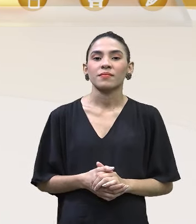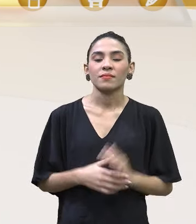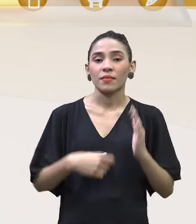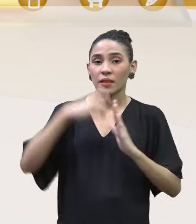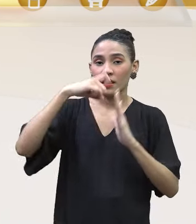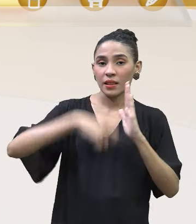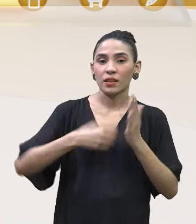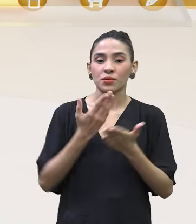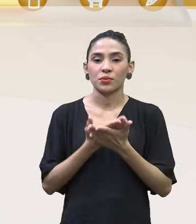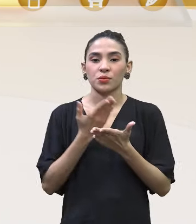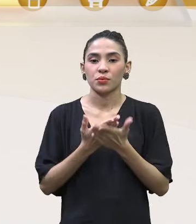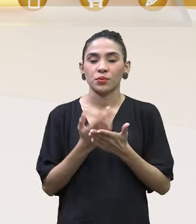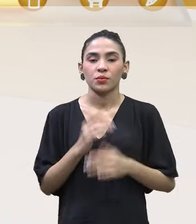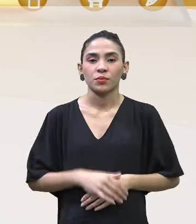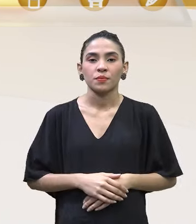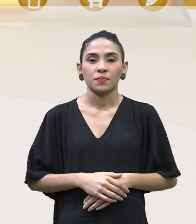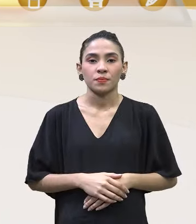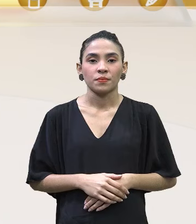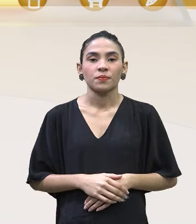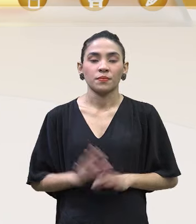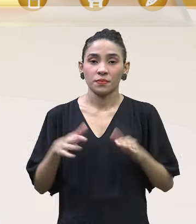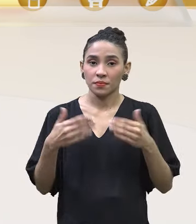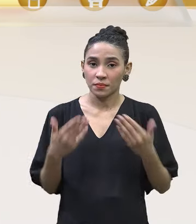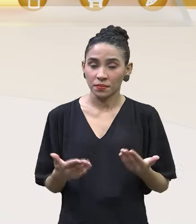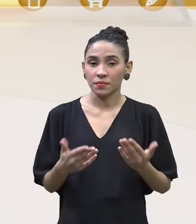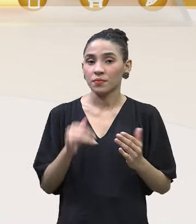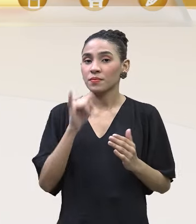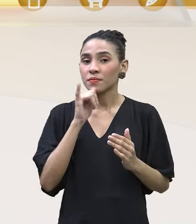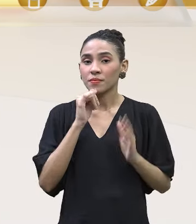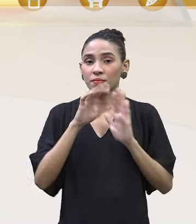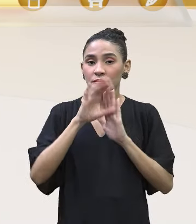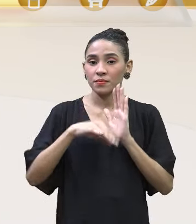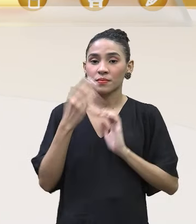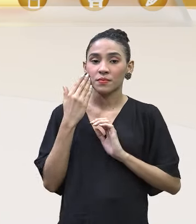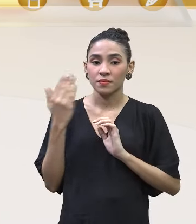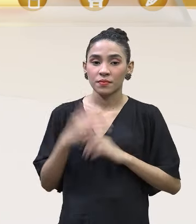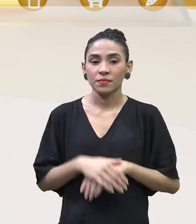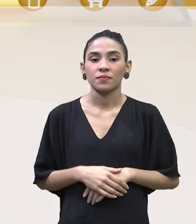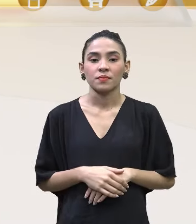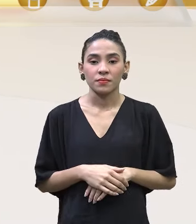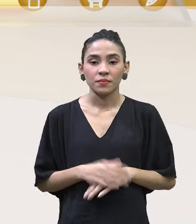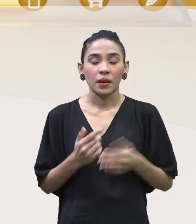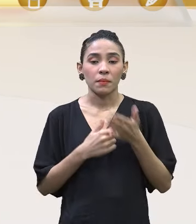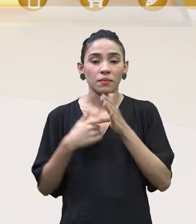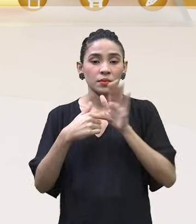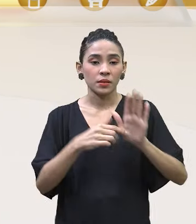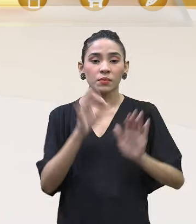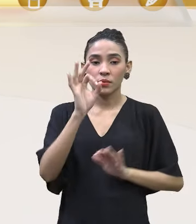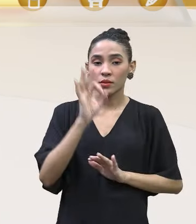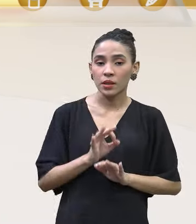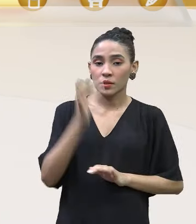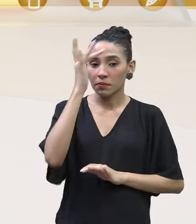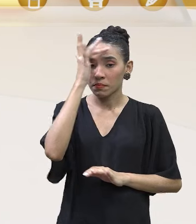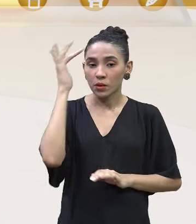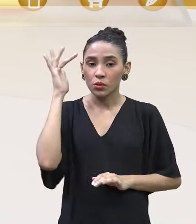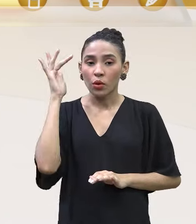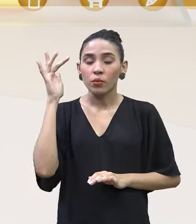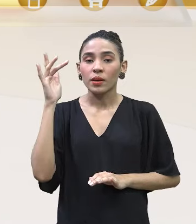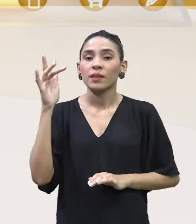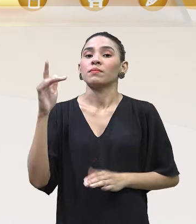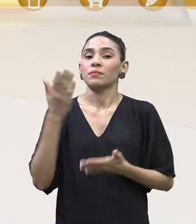escolarização de uma maneira outra maneira de de de definir né a taxa de escolarização mostra a porcentagem de